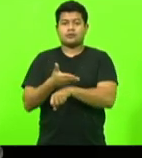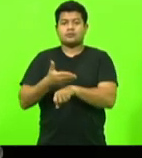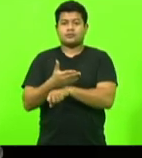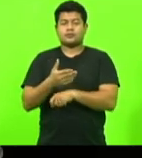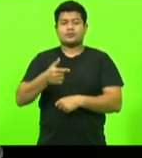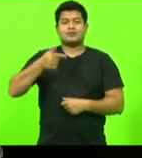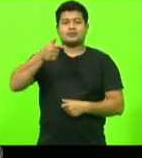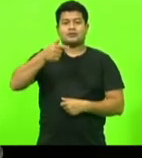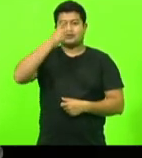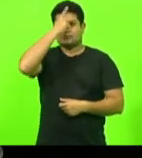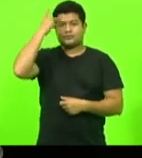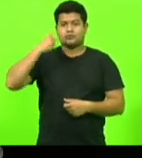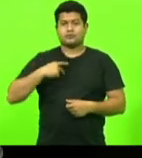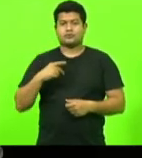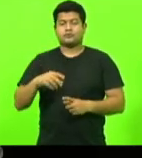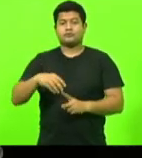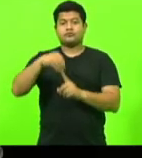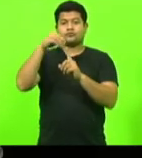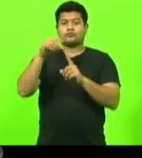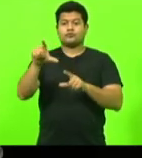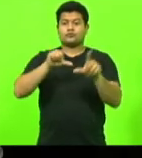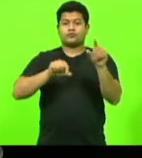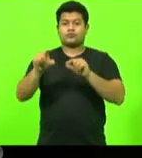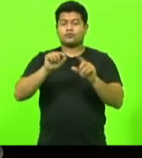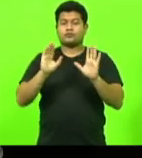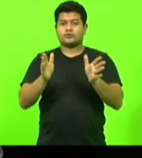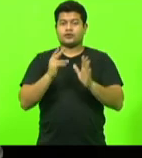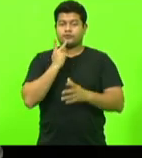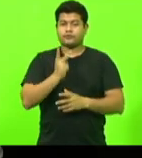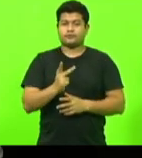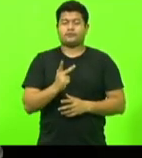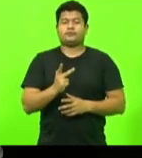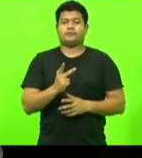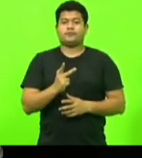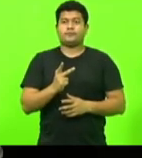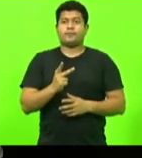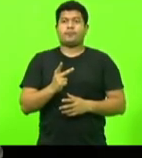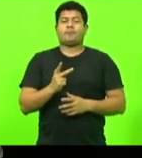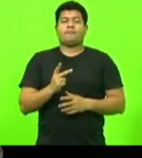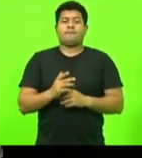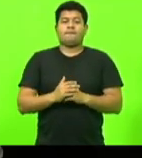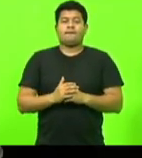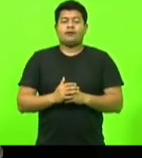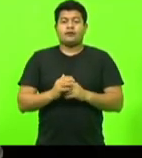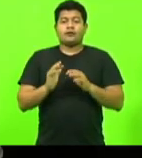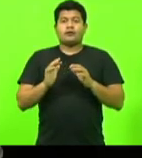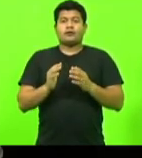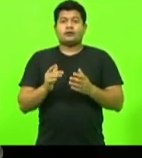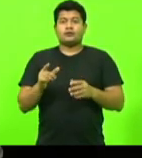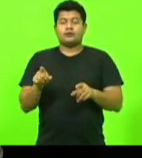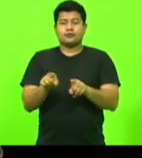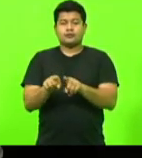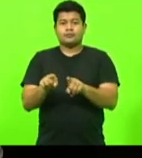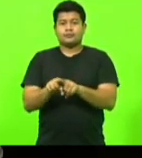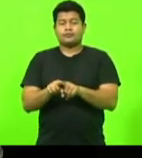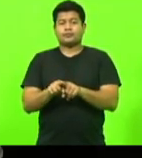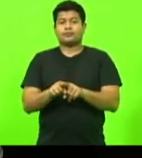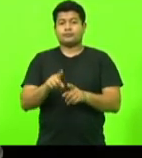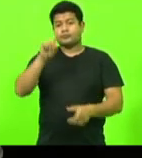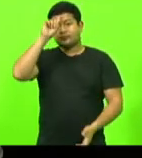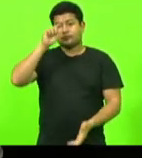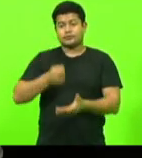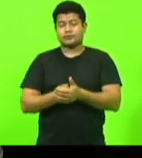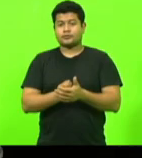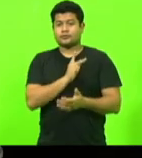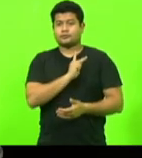Foram designados, como já anteriormente comentado, e por intermédio desse ato da